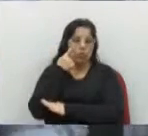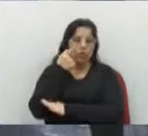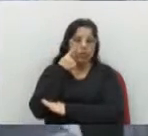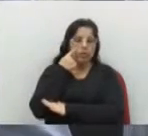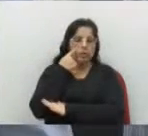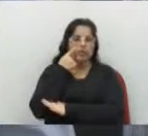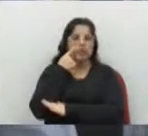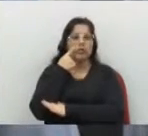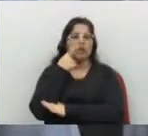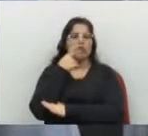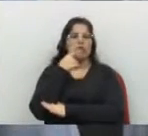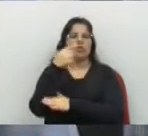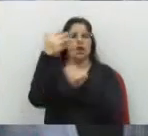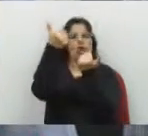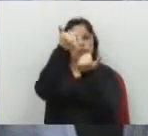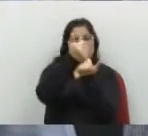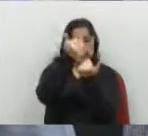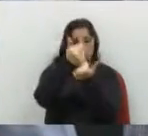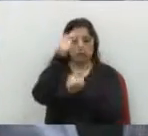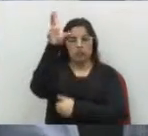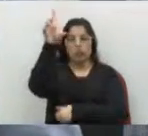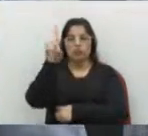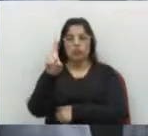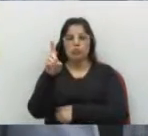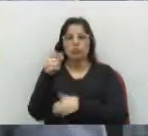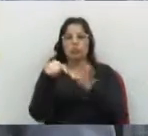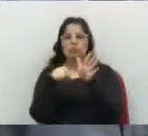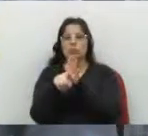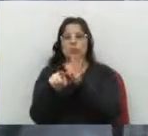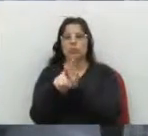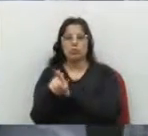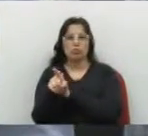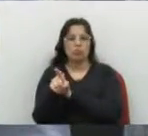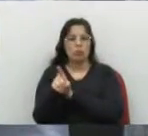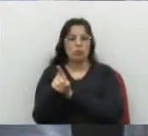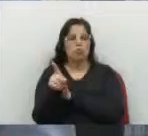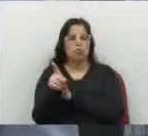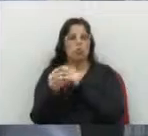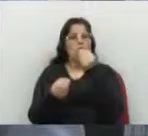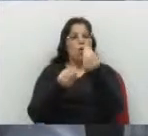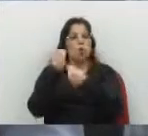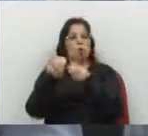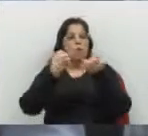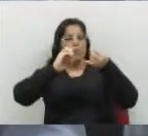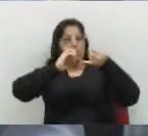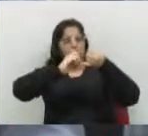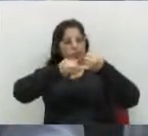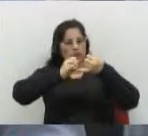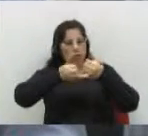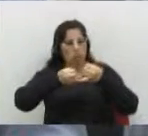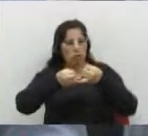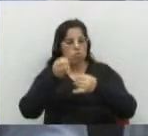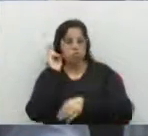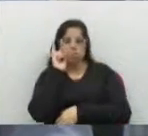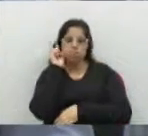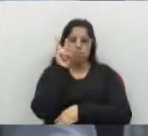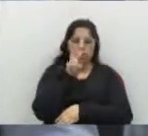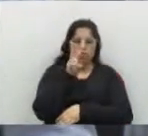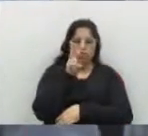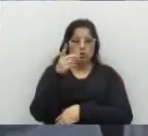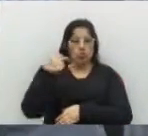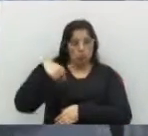dona Eliana, e a gente perguntou para ela a respeito do feijão e ela levou a gente à cozinha. E lá na cozinha